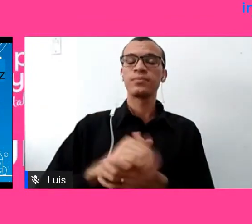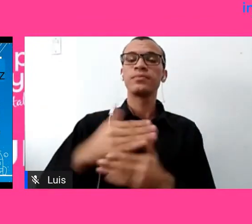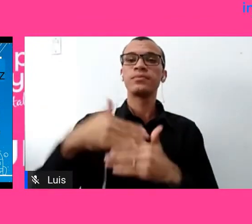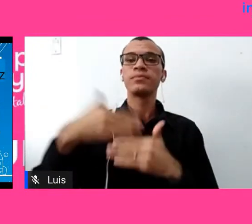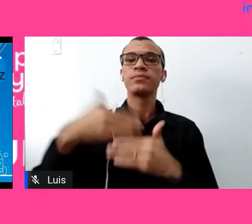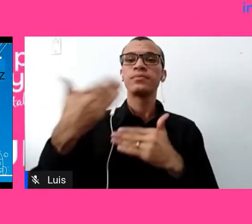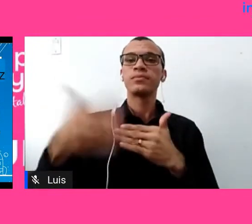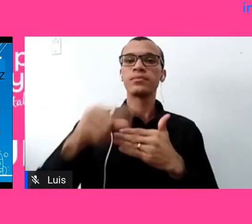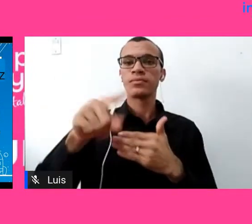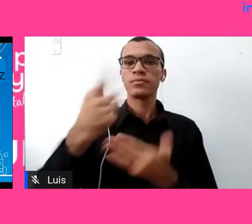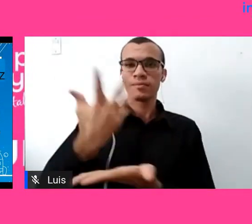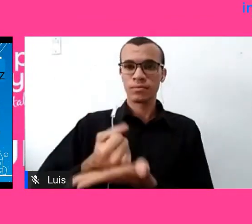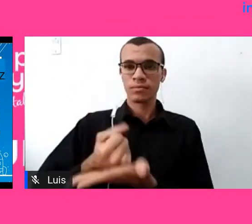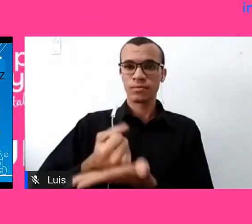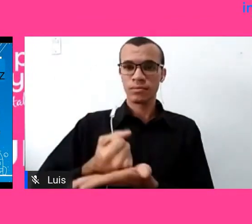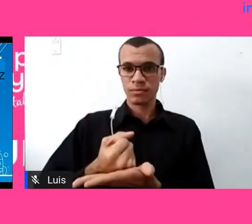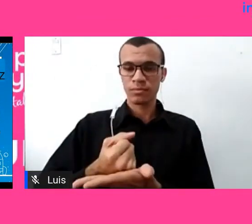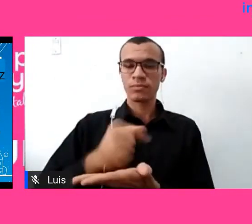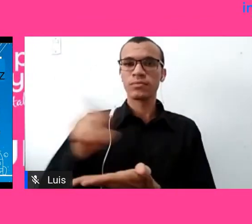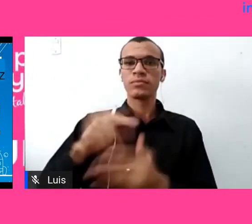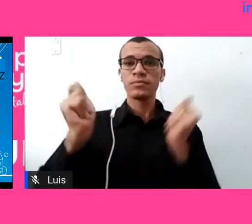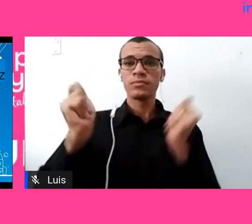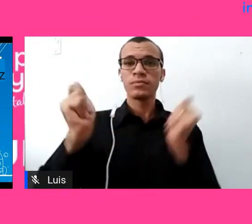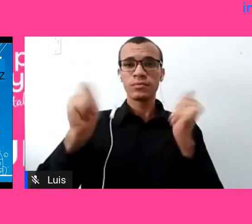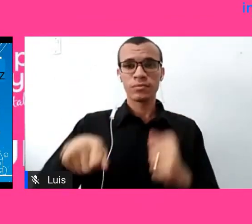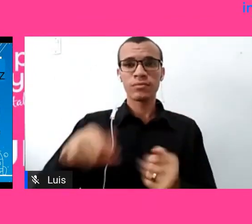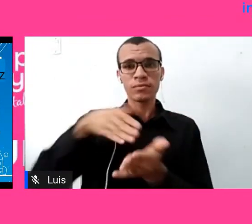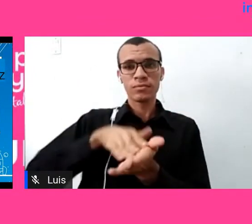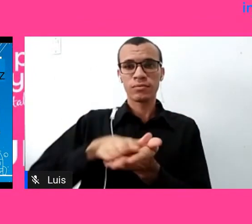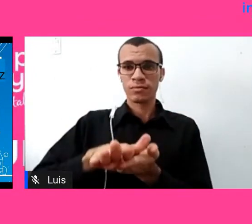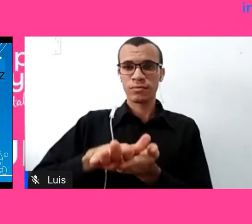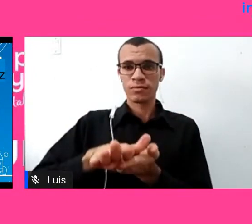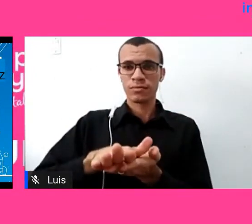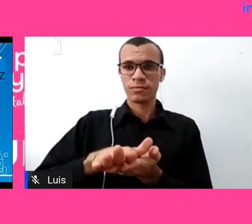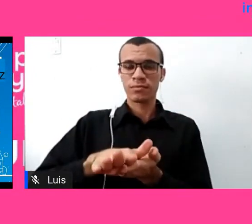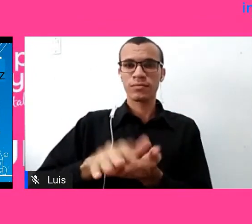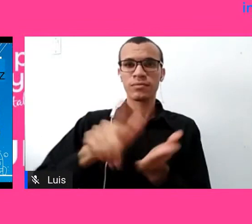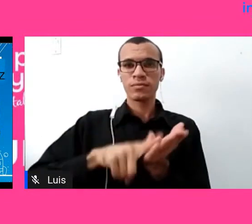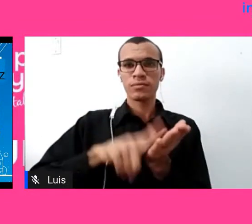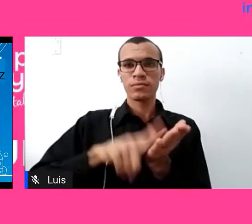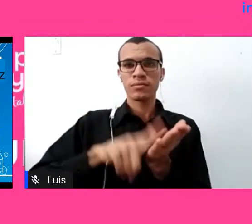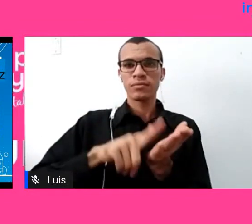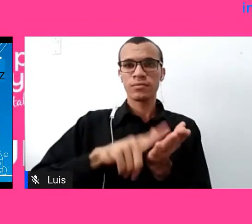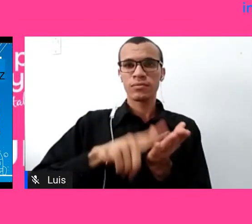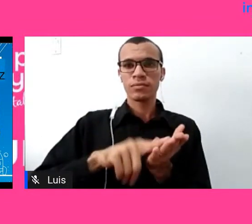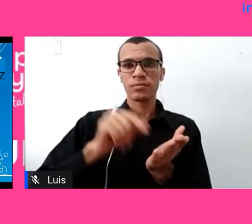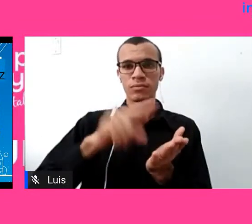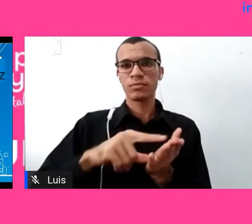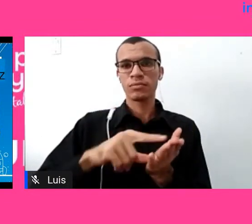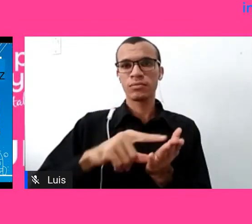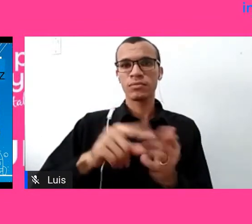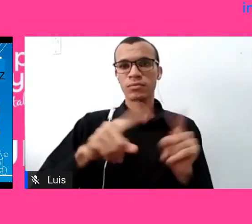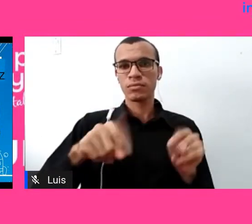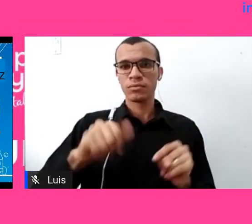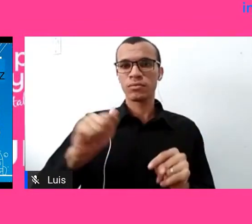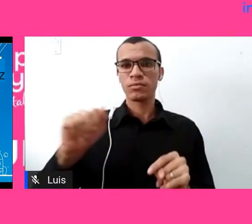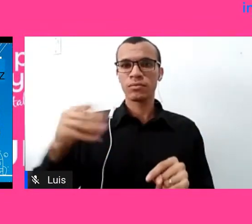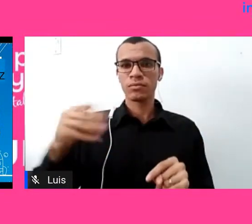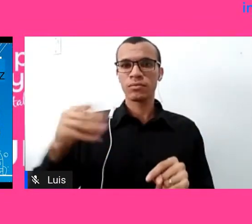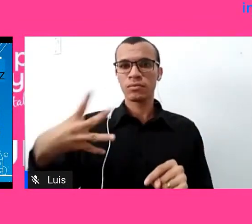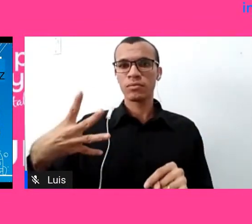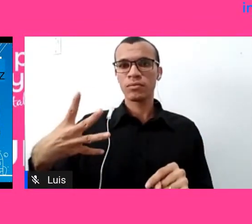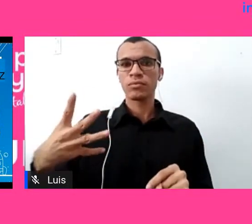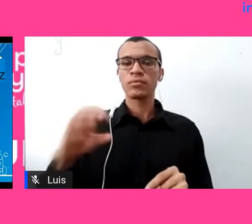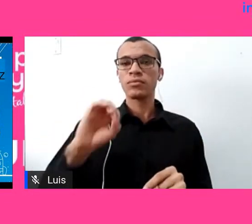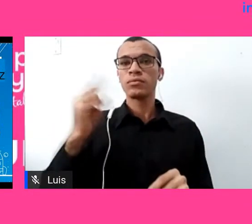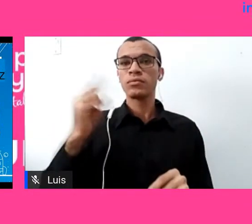um download, vocês podem imprimir isso em um papel sulfite, por exemplo, ou em um papel